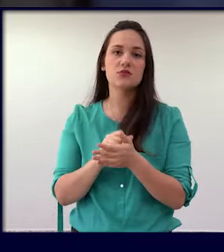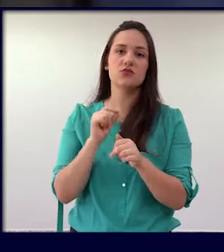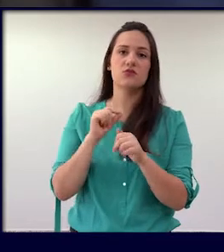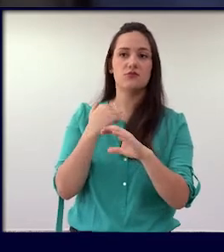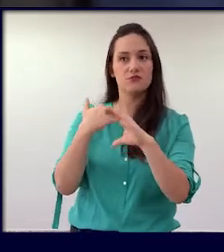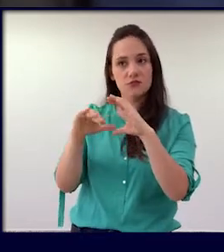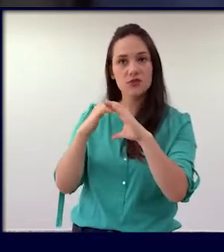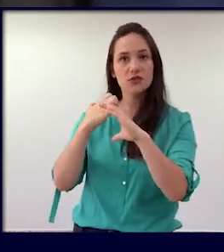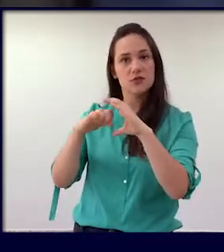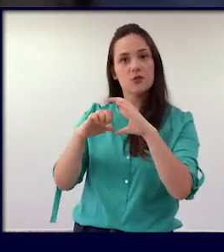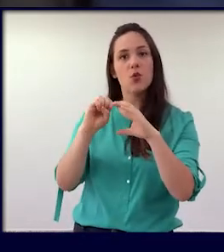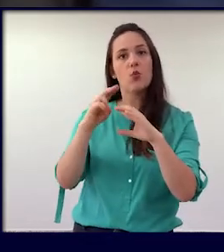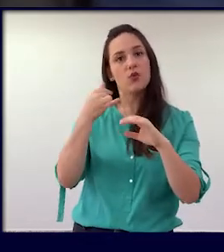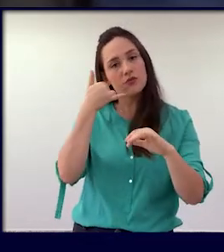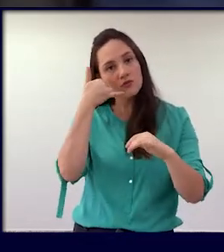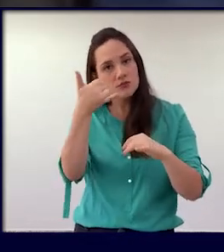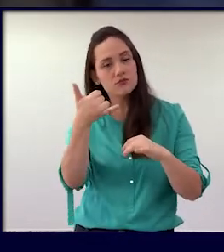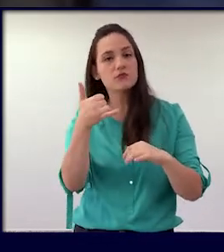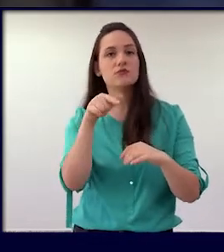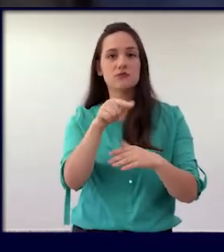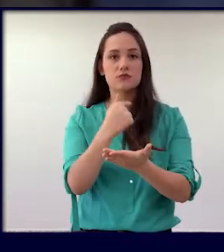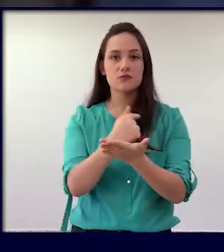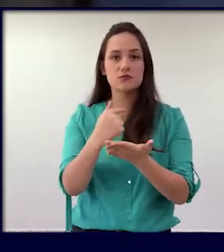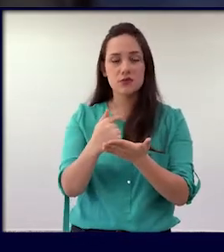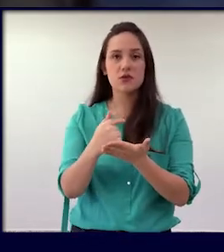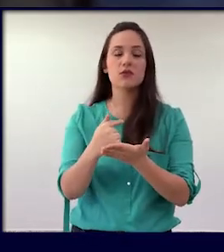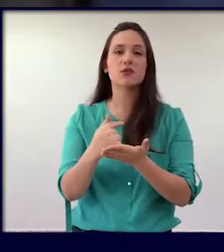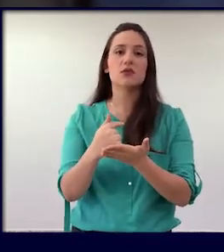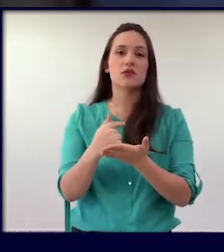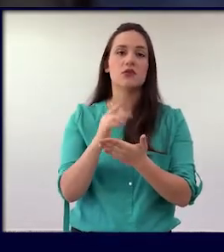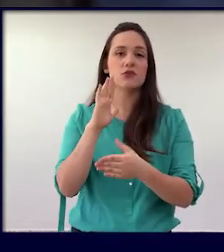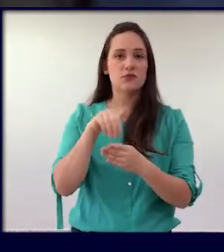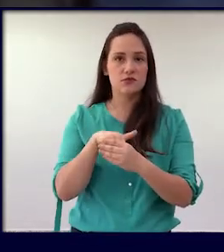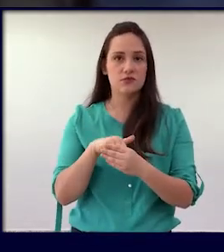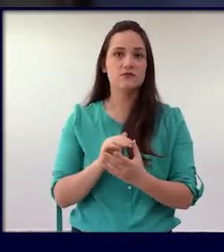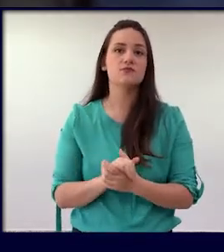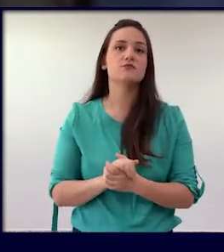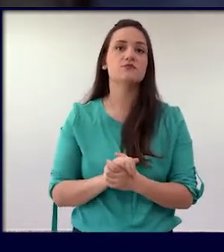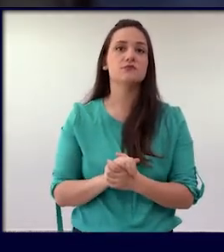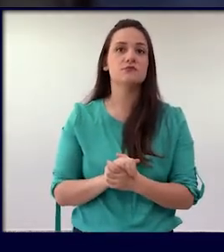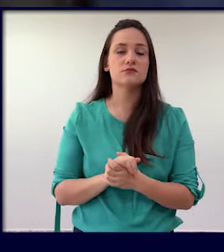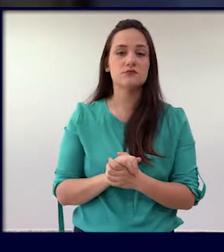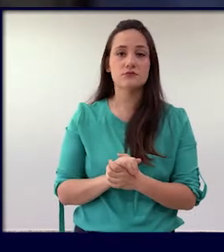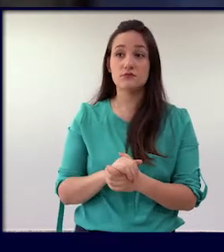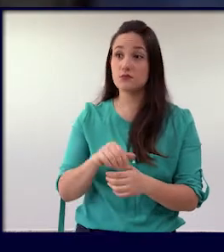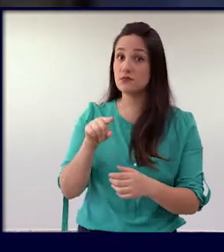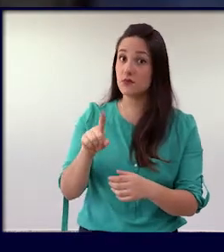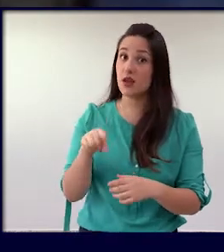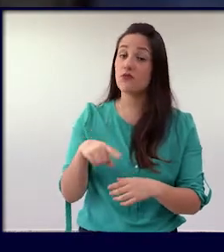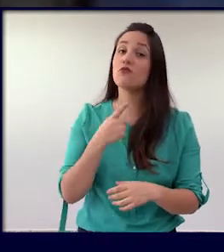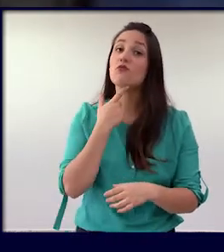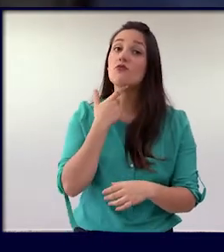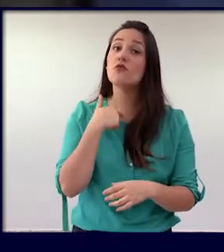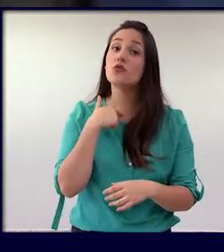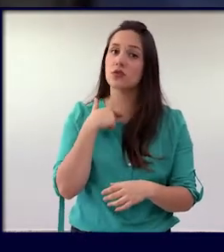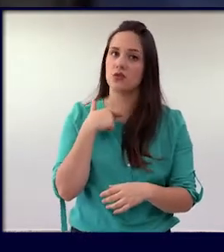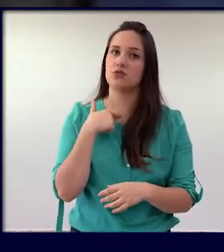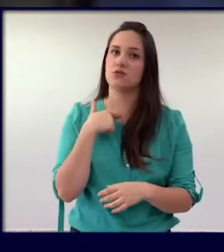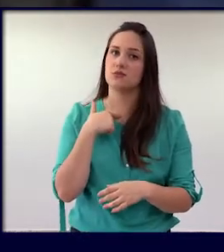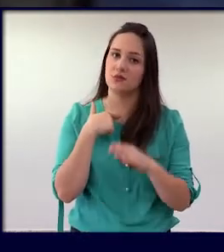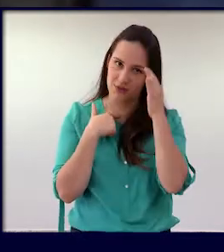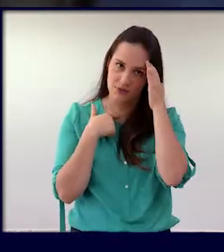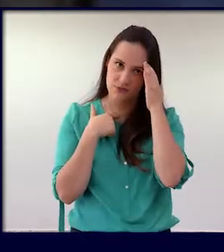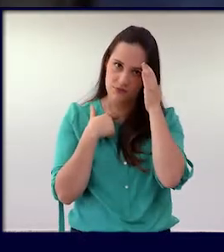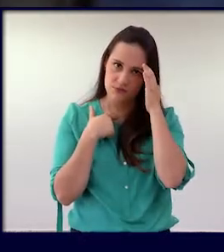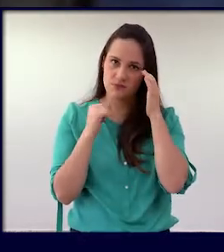formulário, que ele manda um e-mail ou que ele telefona no cartório eleitoral, esse primeiro contato é a manifestação de vontade dele,